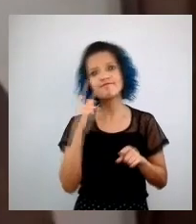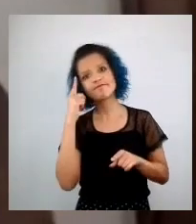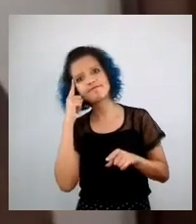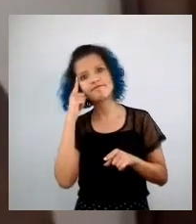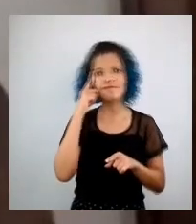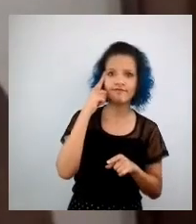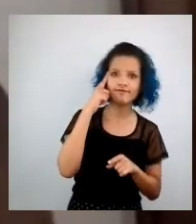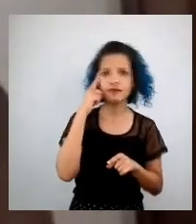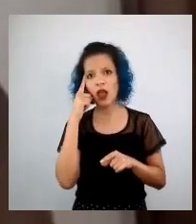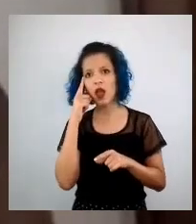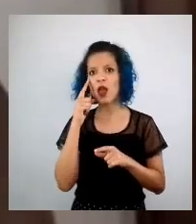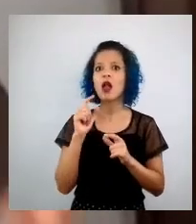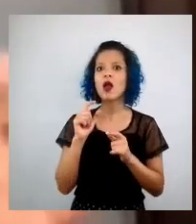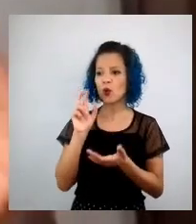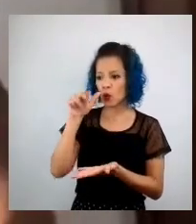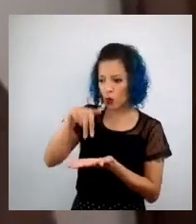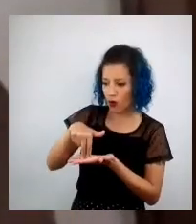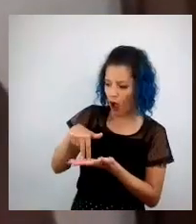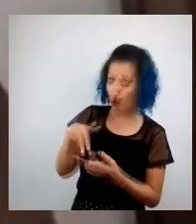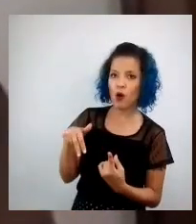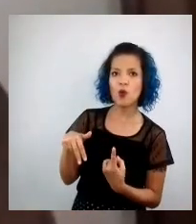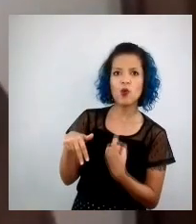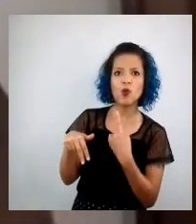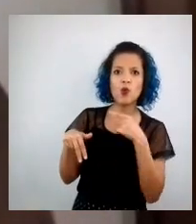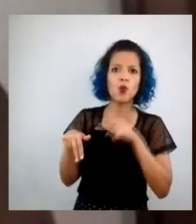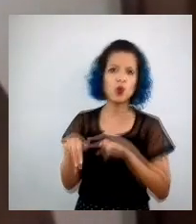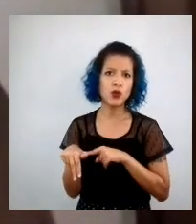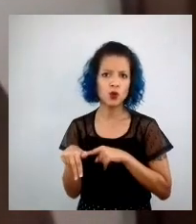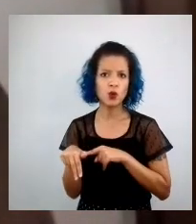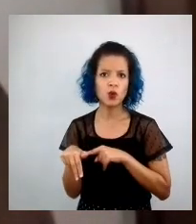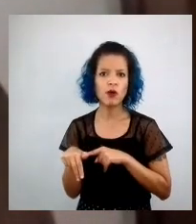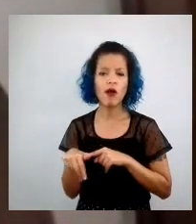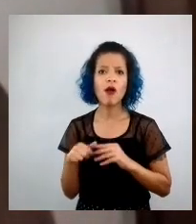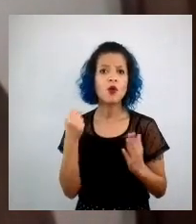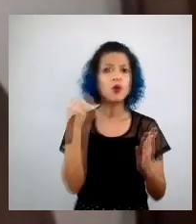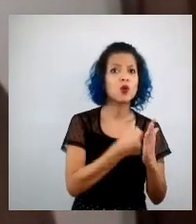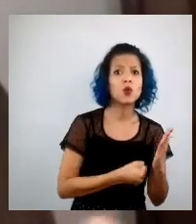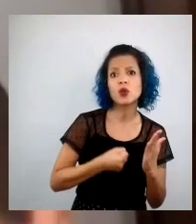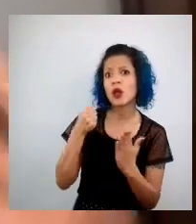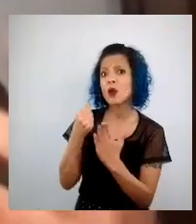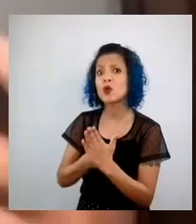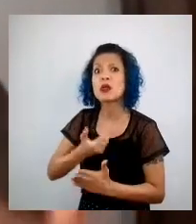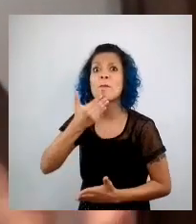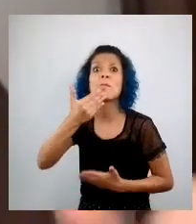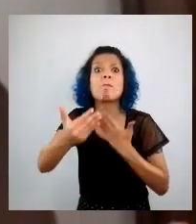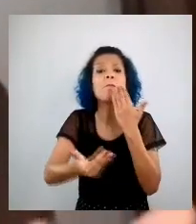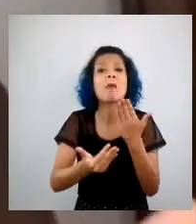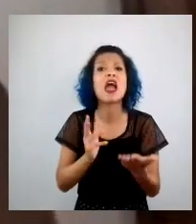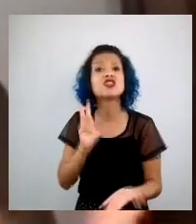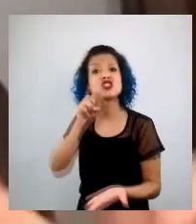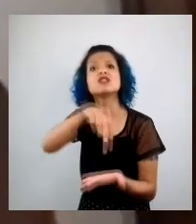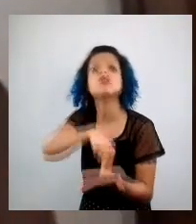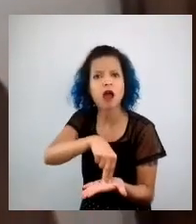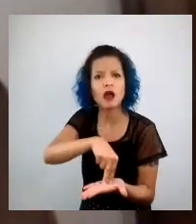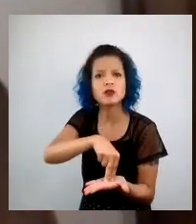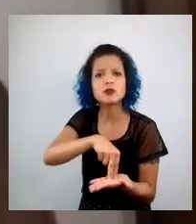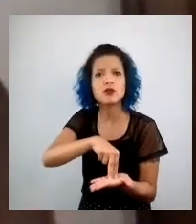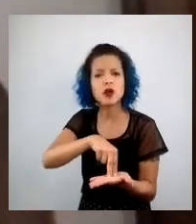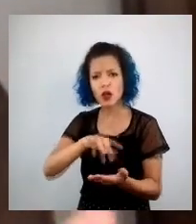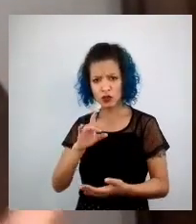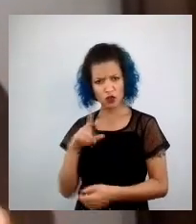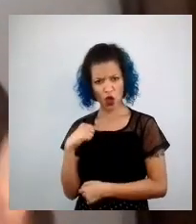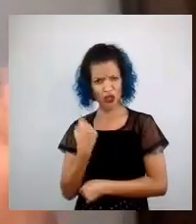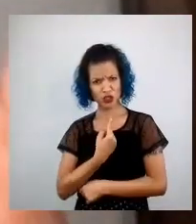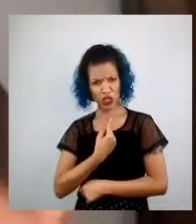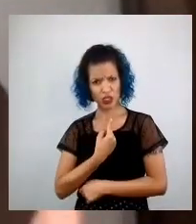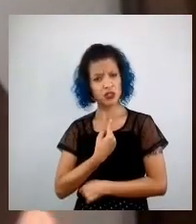único. A gente reivindica tanto espaço para que as pessoas possam, para que mais do que a gente possa ter os